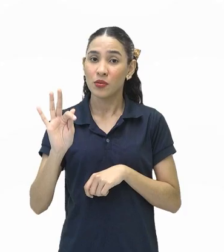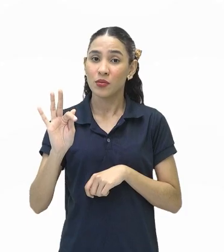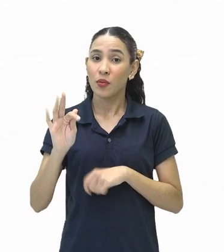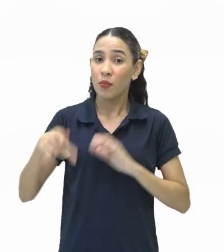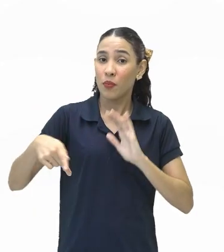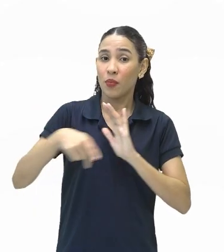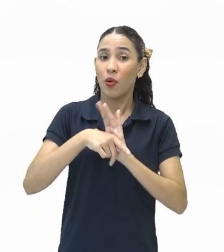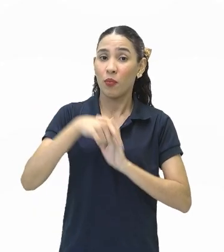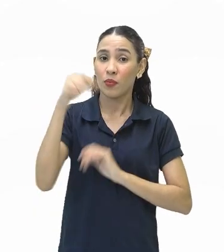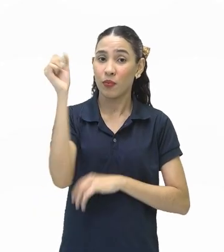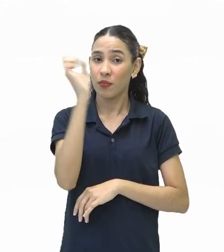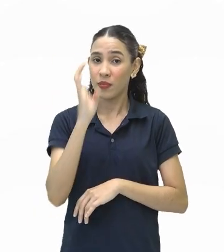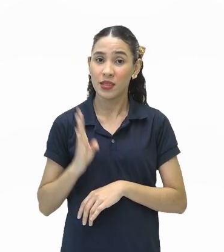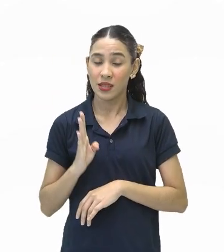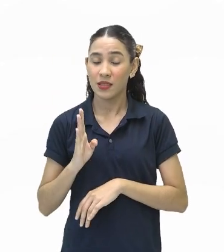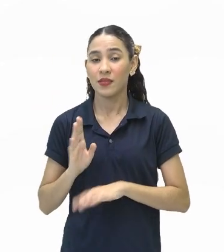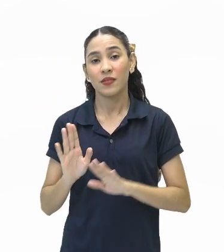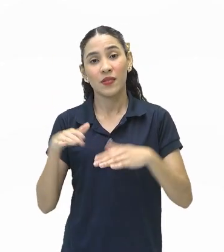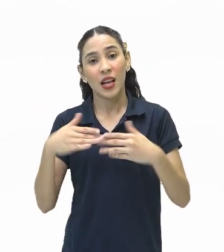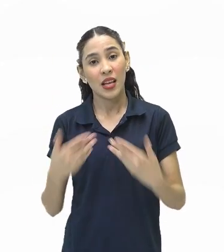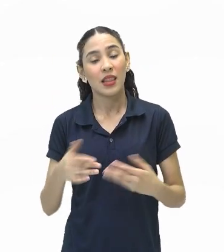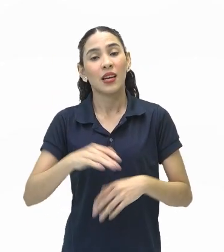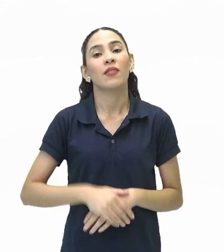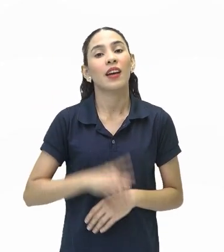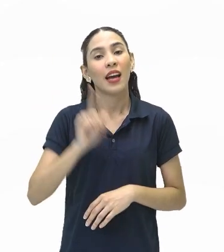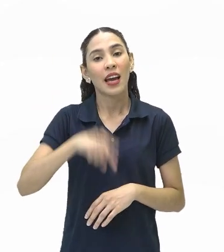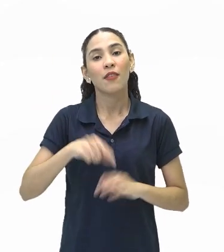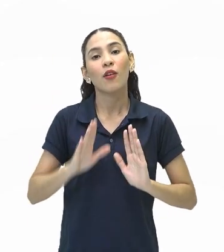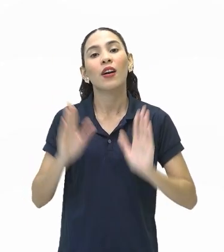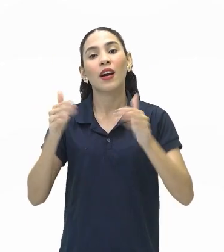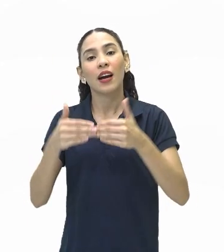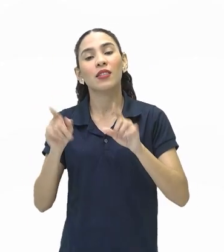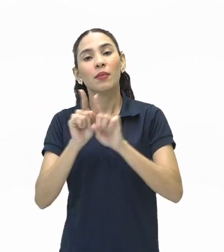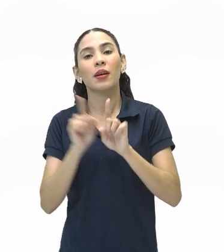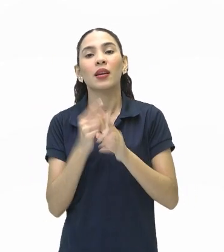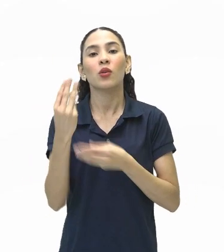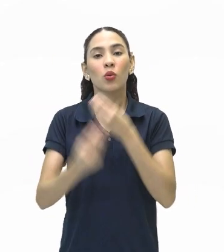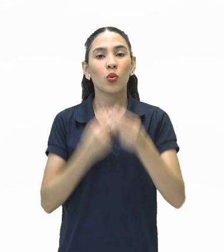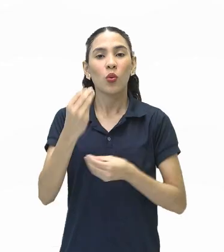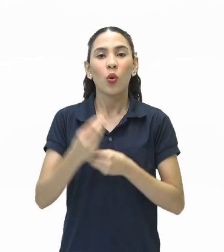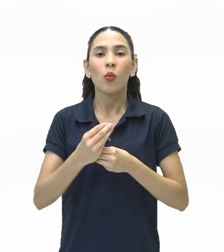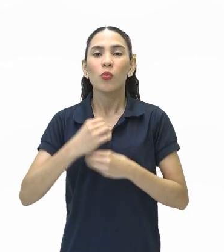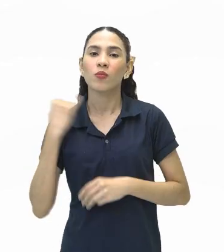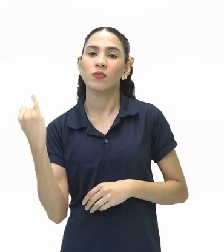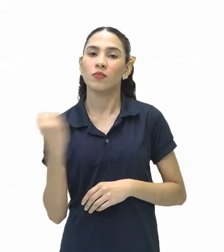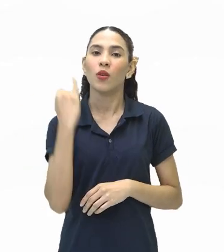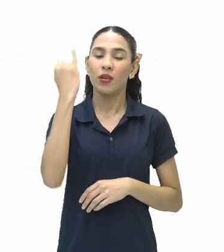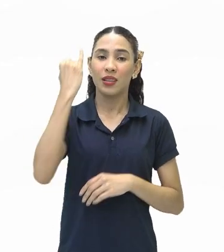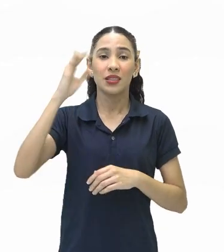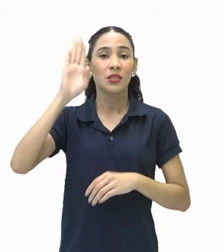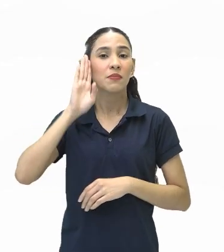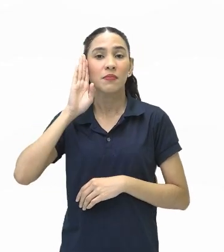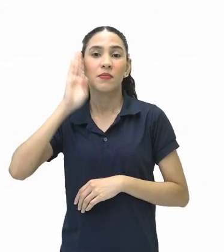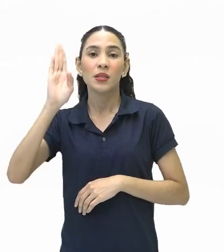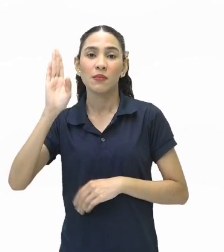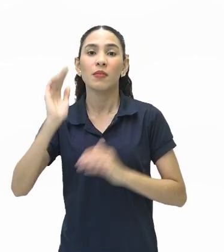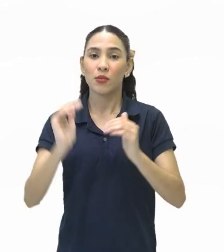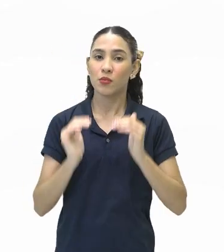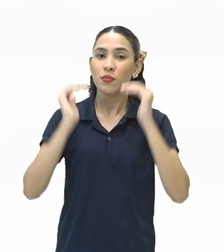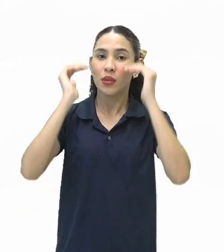do Brasil. E por esta, ele é tratado como primazia. Então, é um